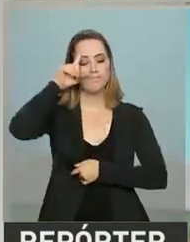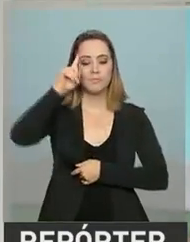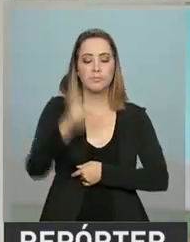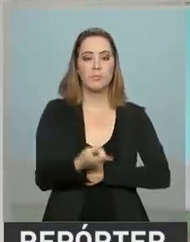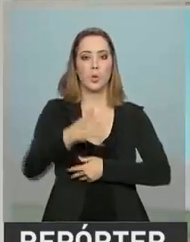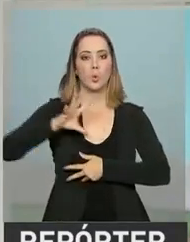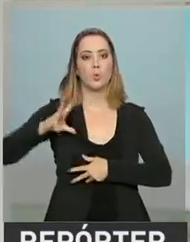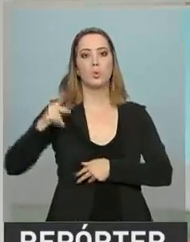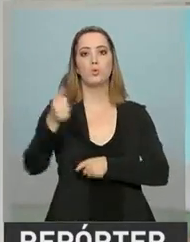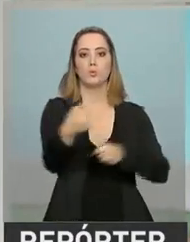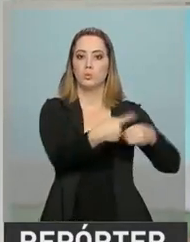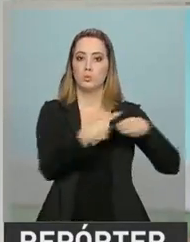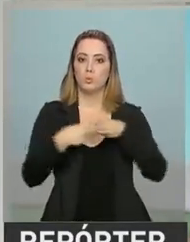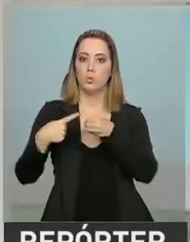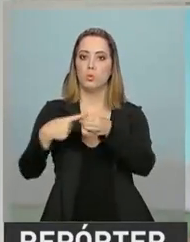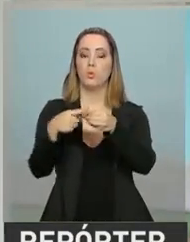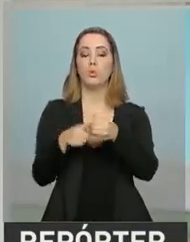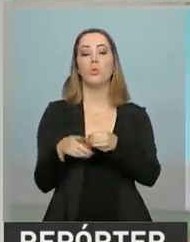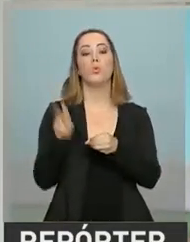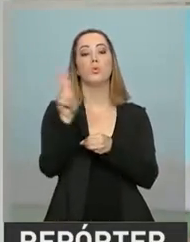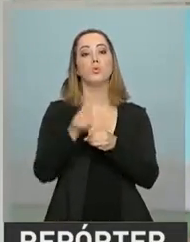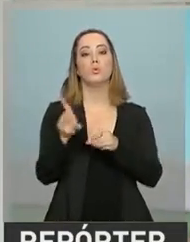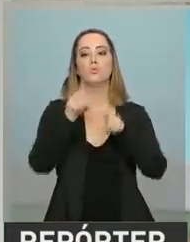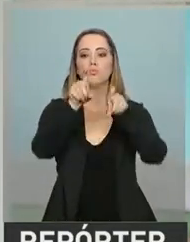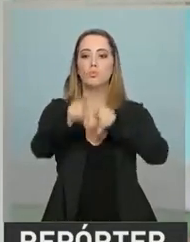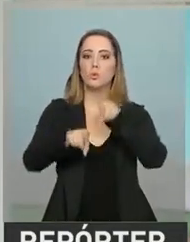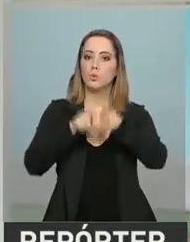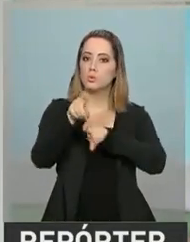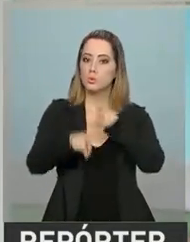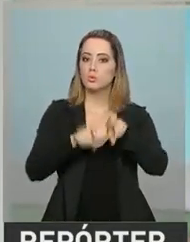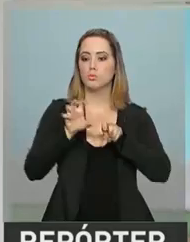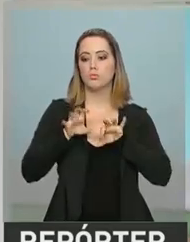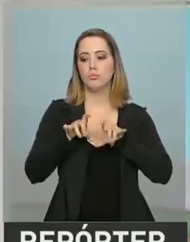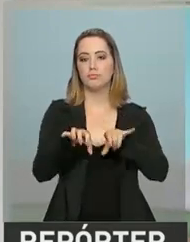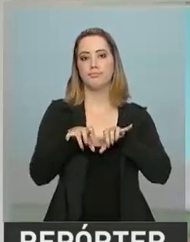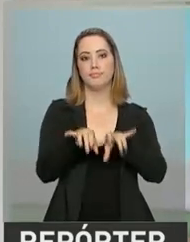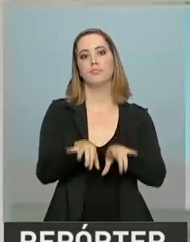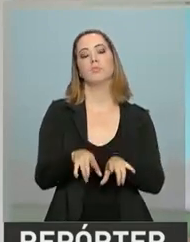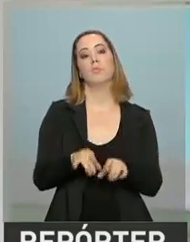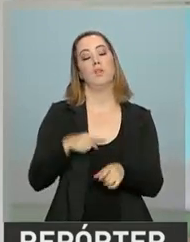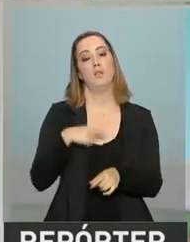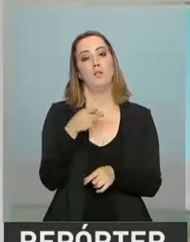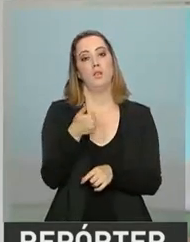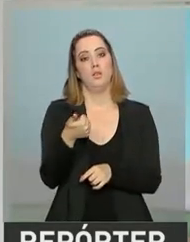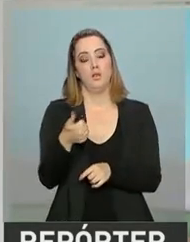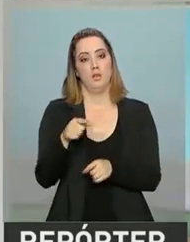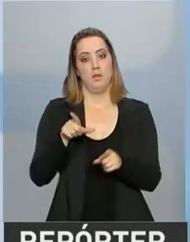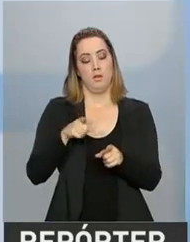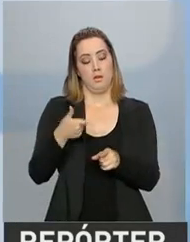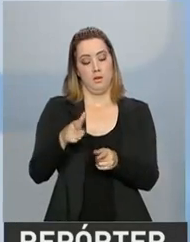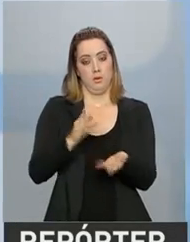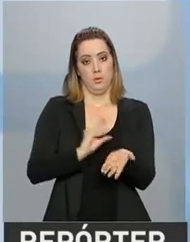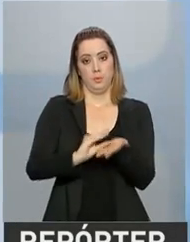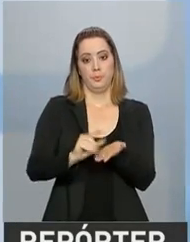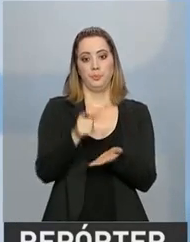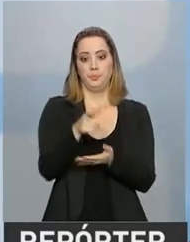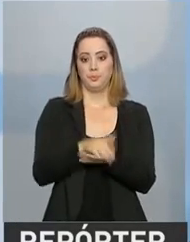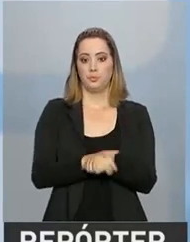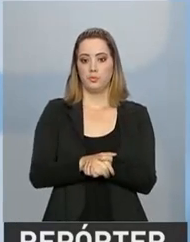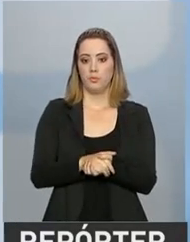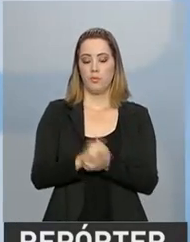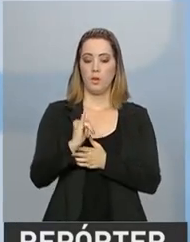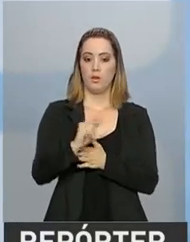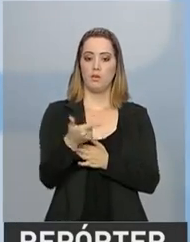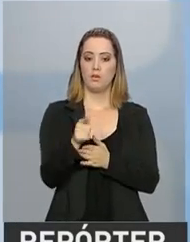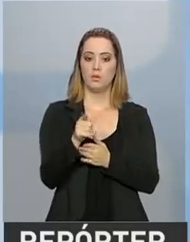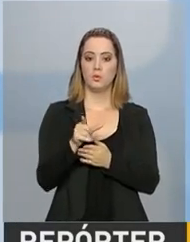país adotem o prontuário eletrônico nos próximos 60 dias. Quem não se adequar será penalizado. Quem não fornecer as